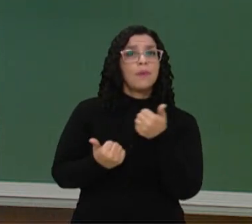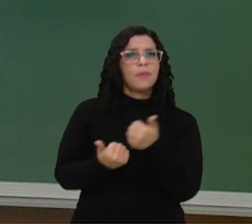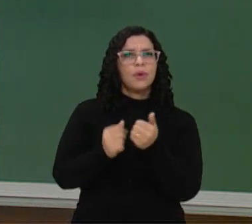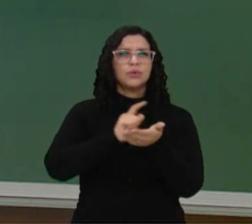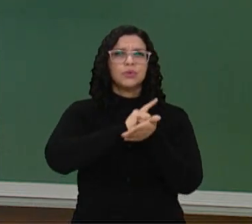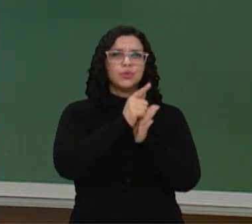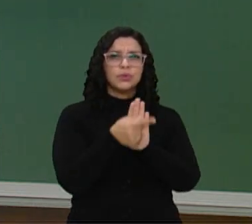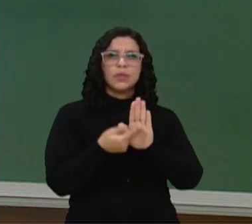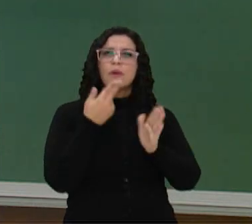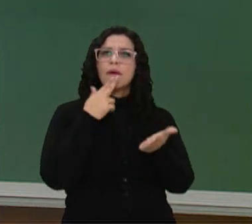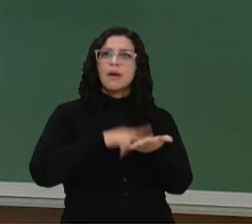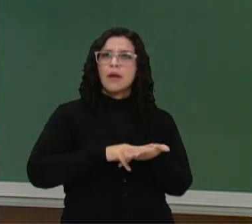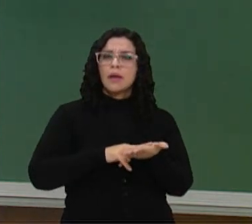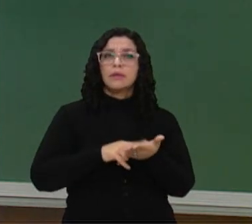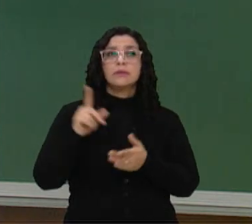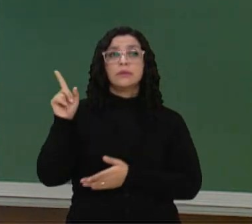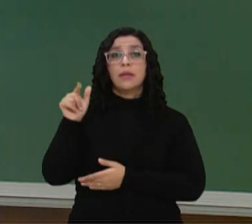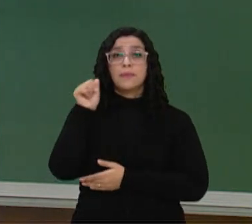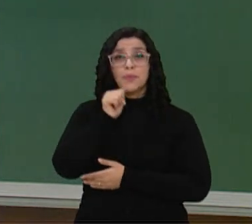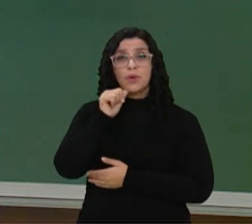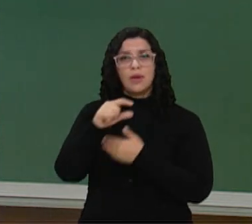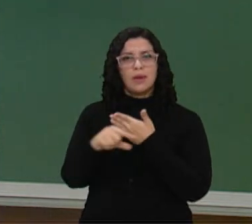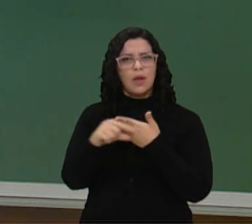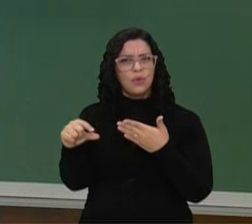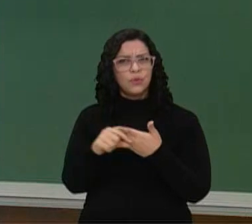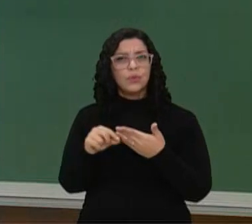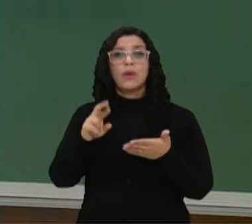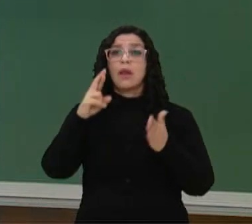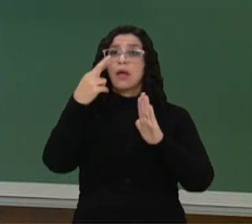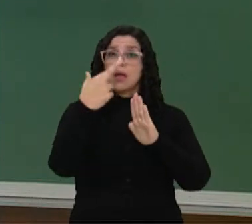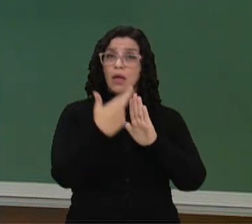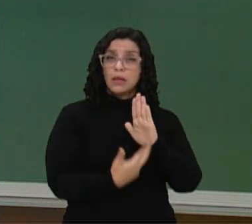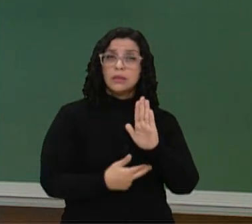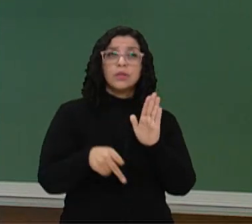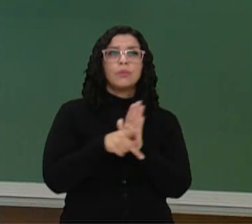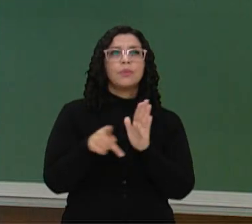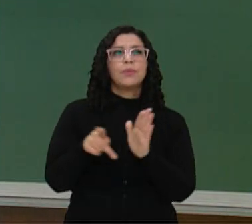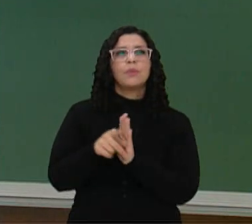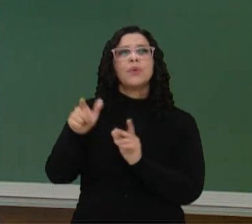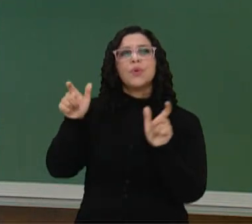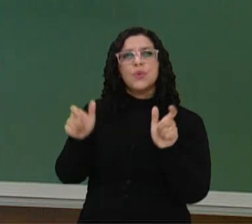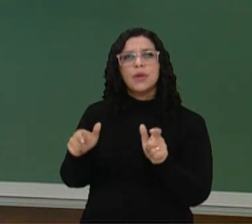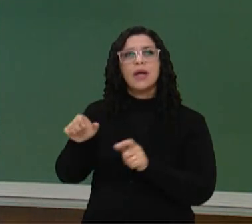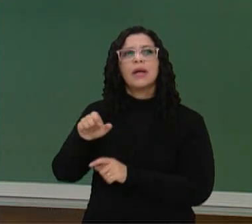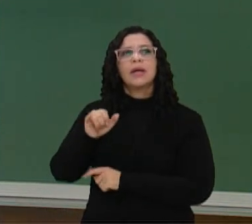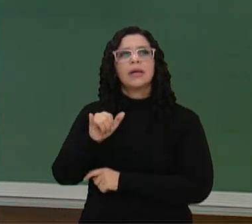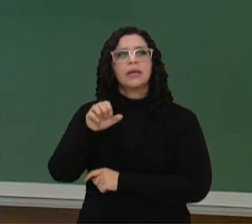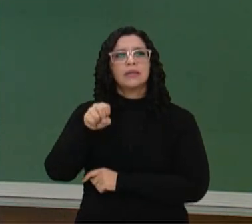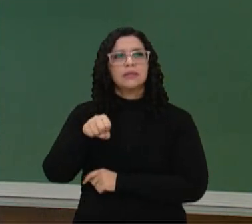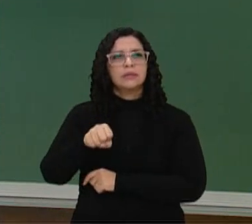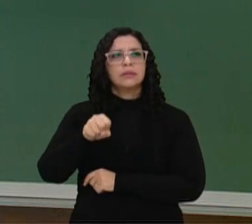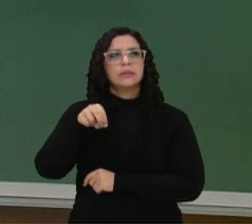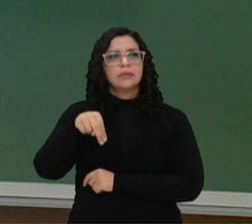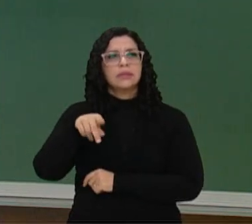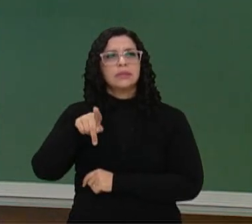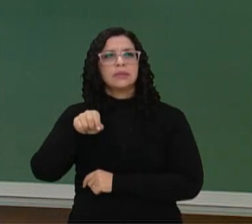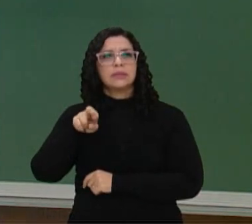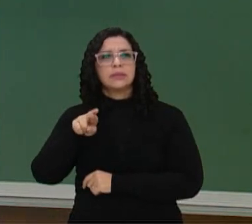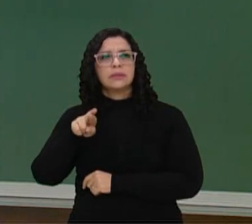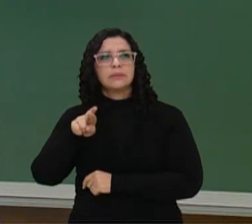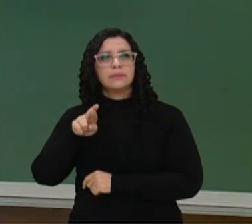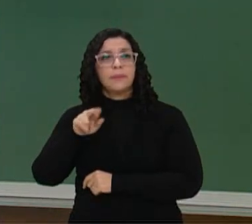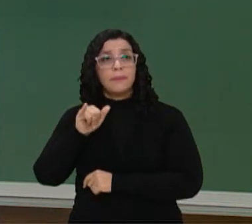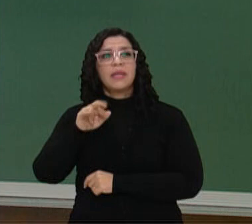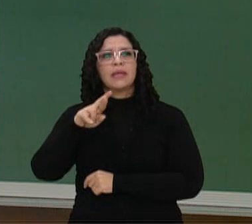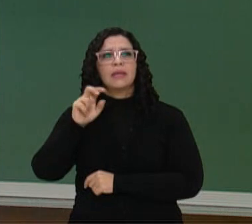aberta. A autora, Beatriz Sofia Alves, é redatora na Spring Future, que é a Associação Inspirar